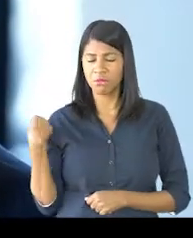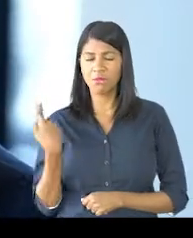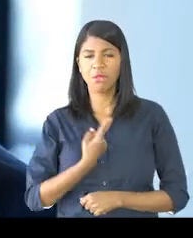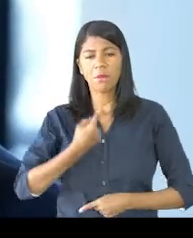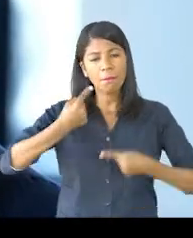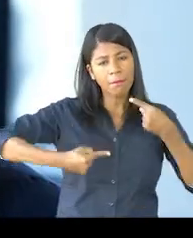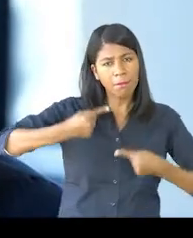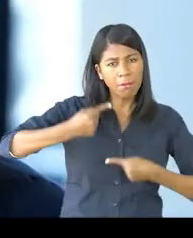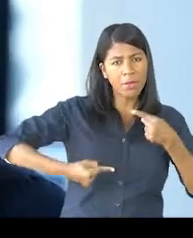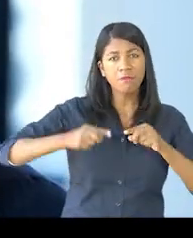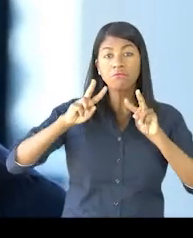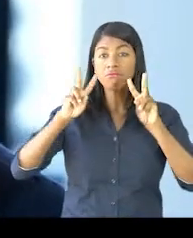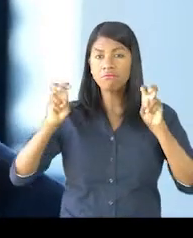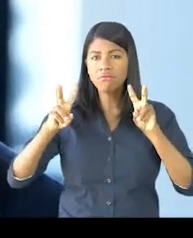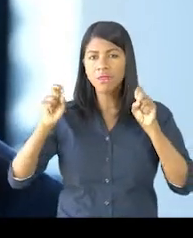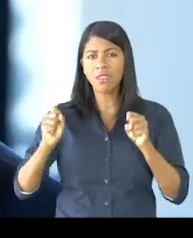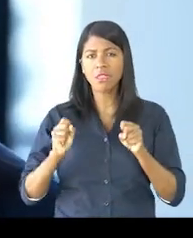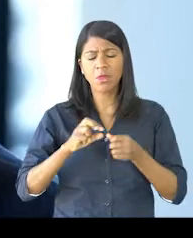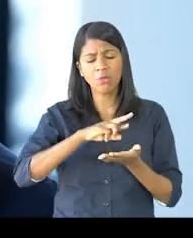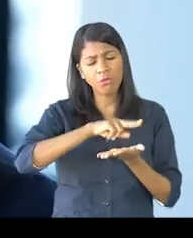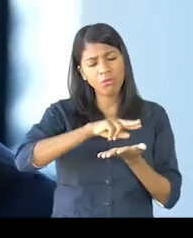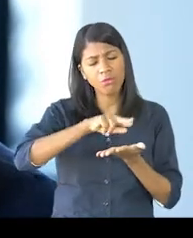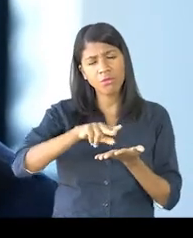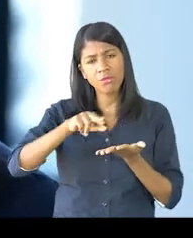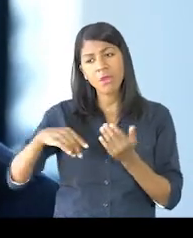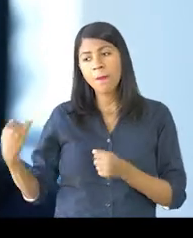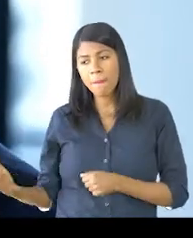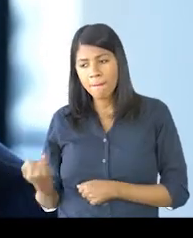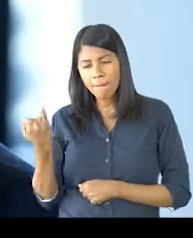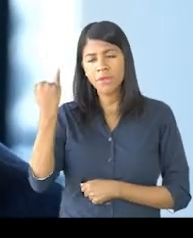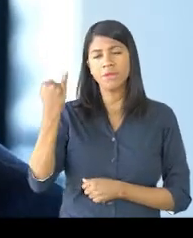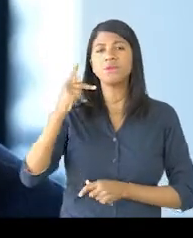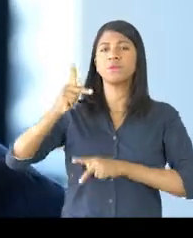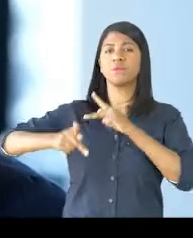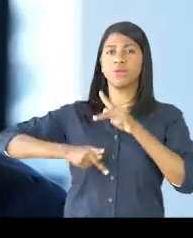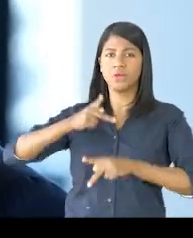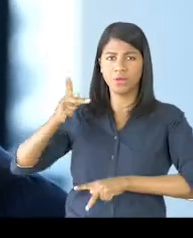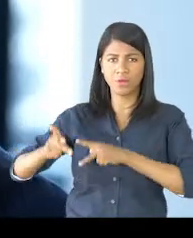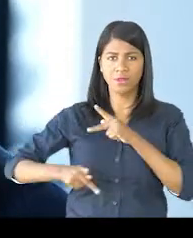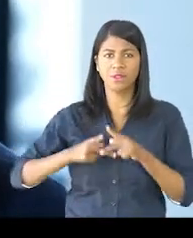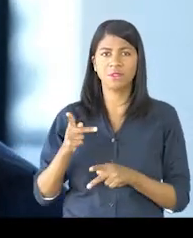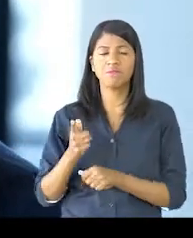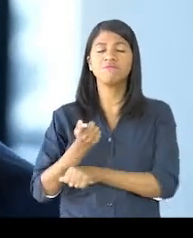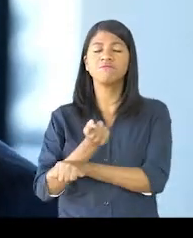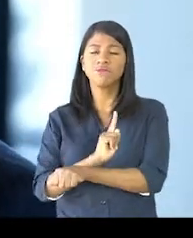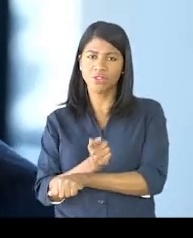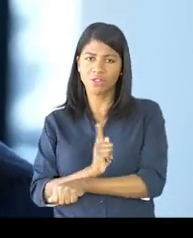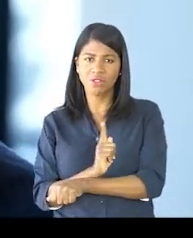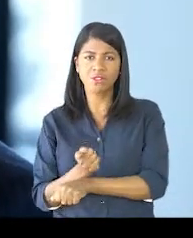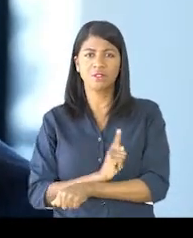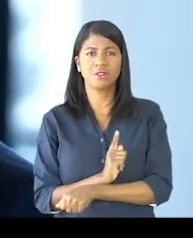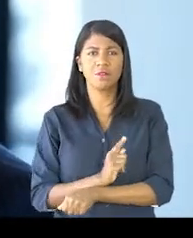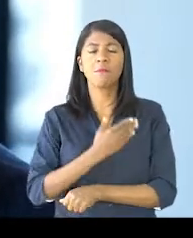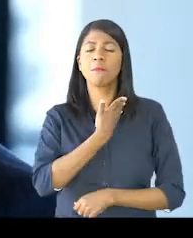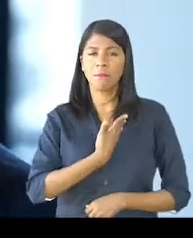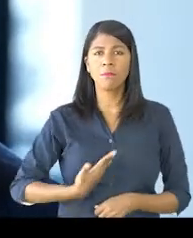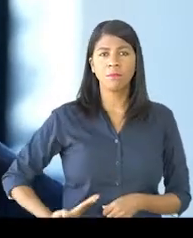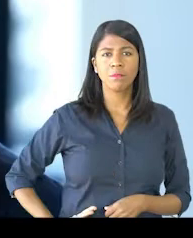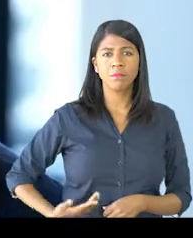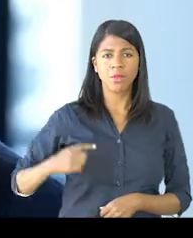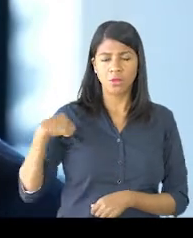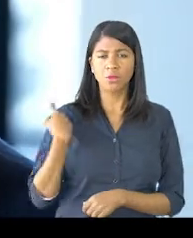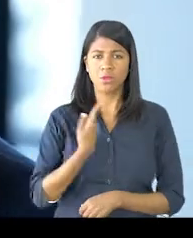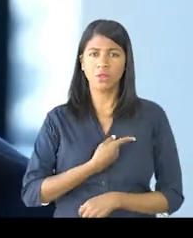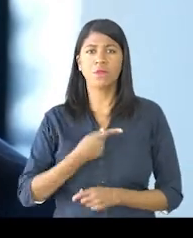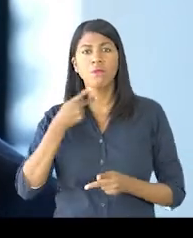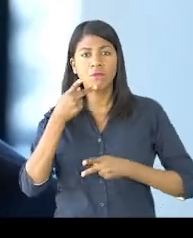nós debatermos um assunto da mais alta relevância para todos nós, que é a gestão pública. E